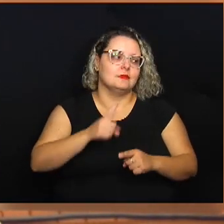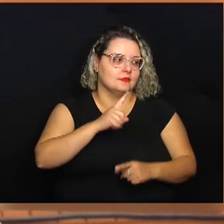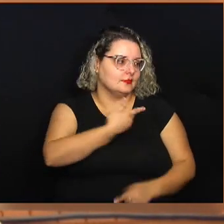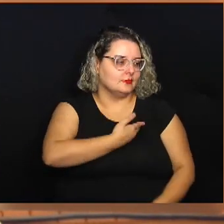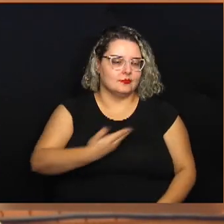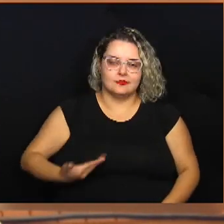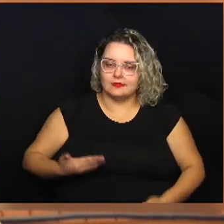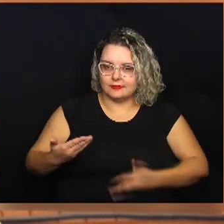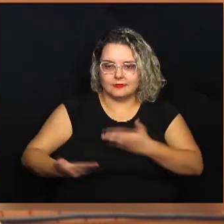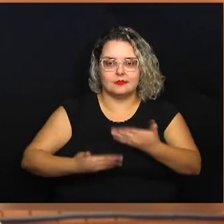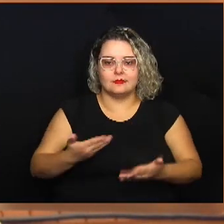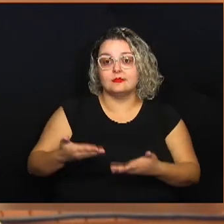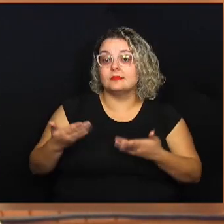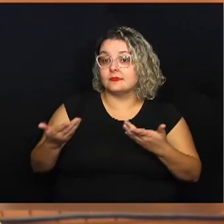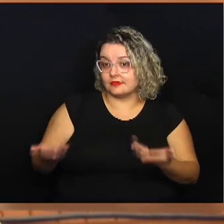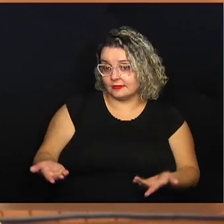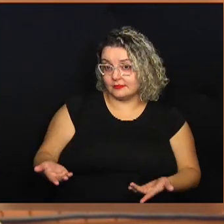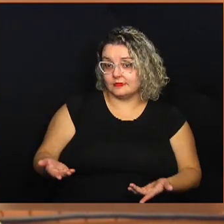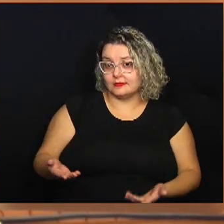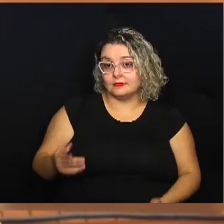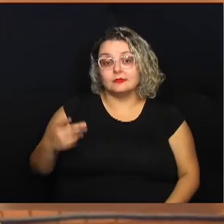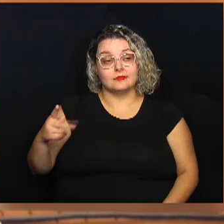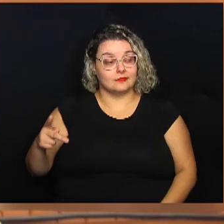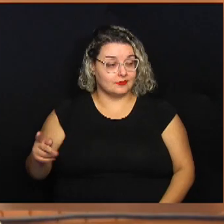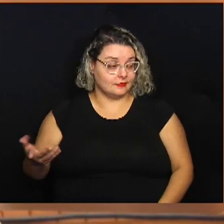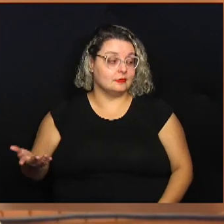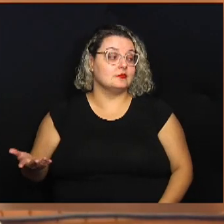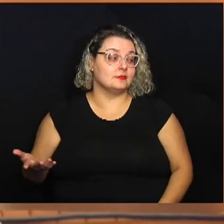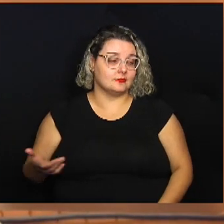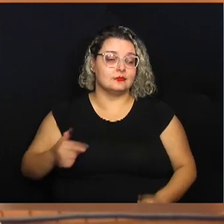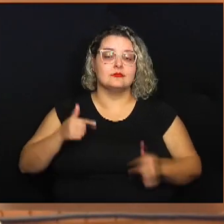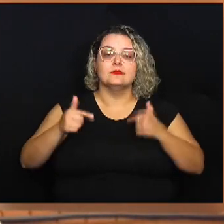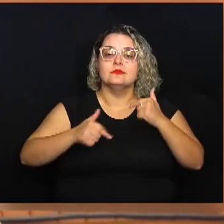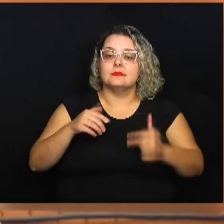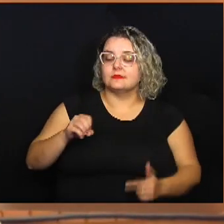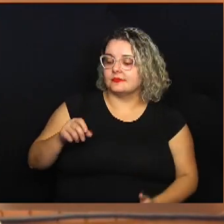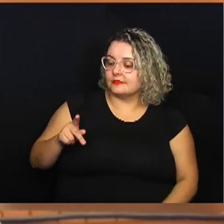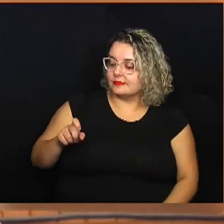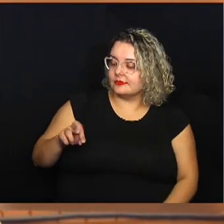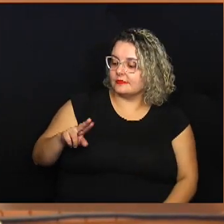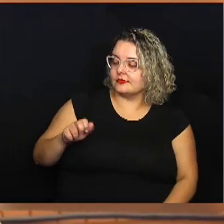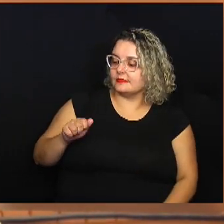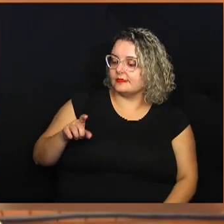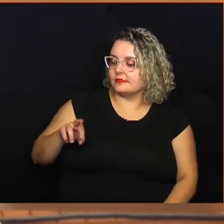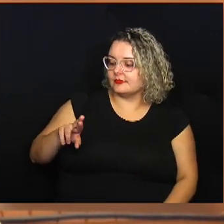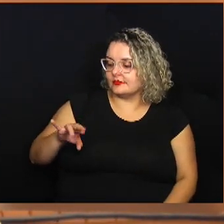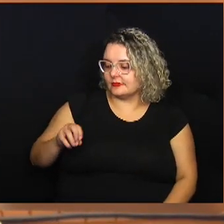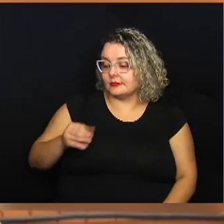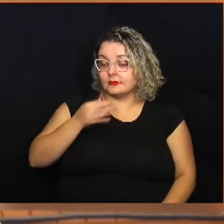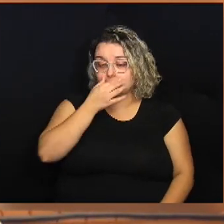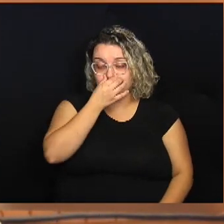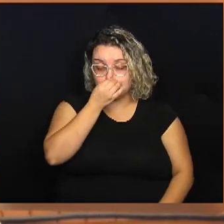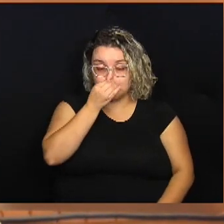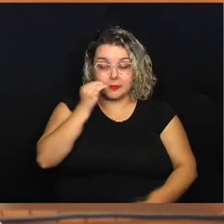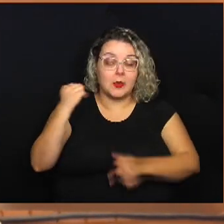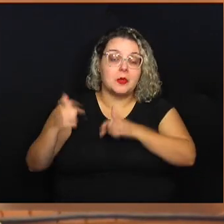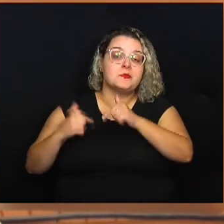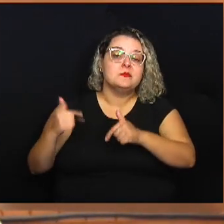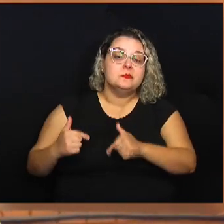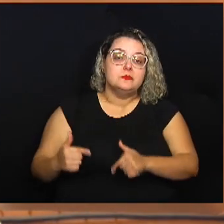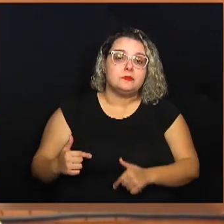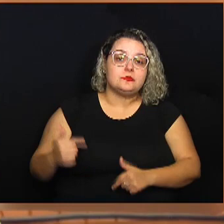público, mas ele era um operário, um trabalhador, e por conta do lugar